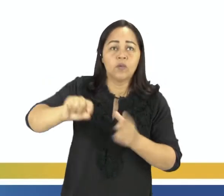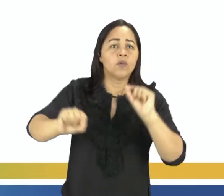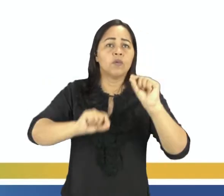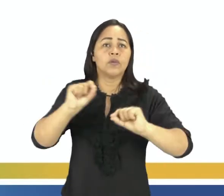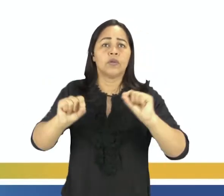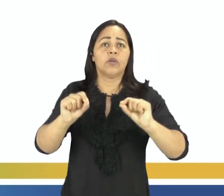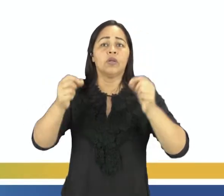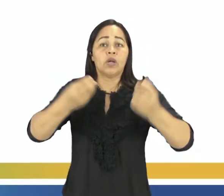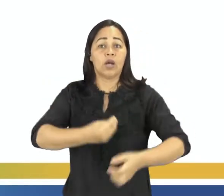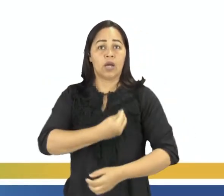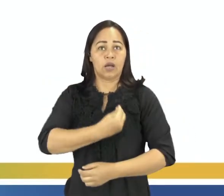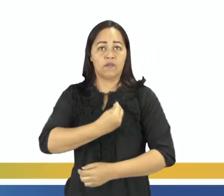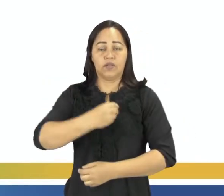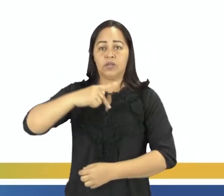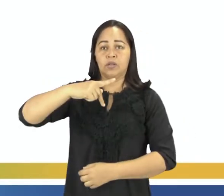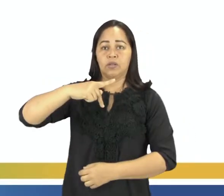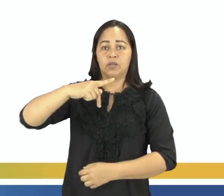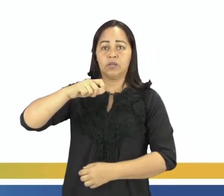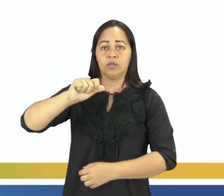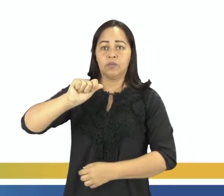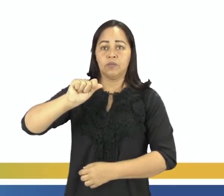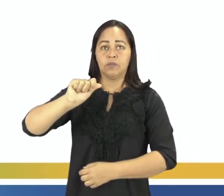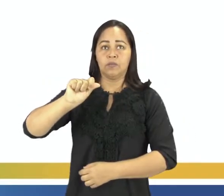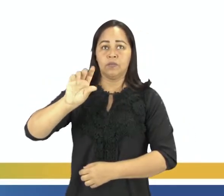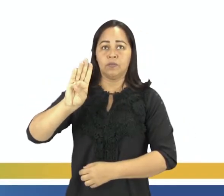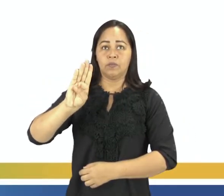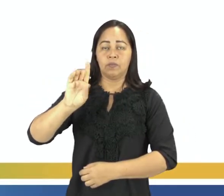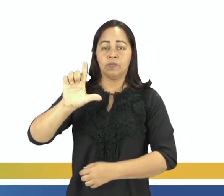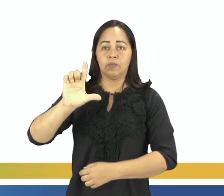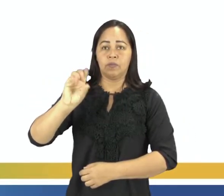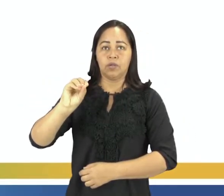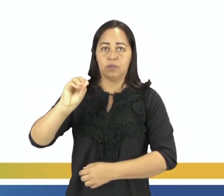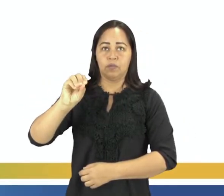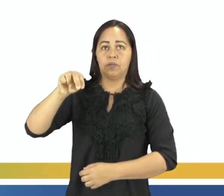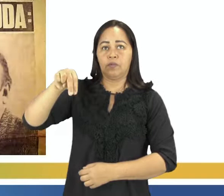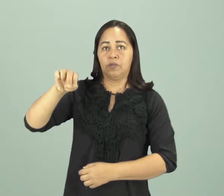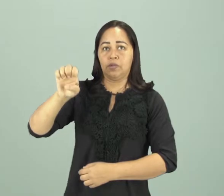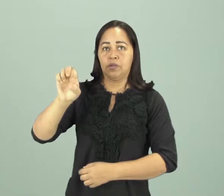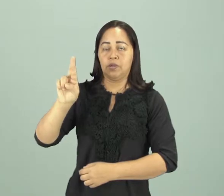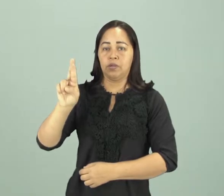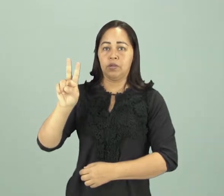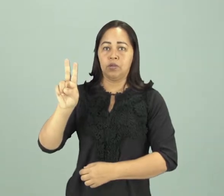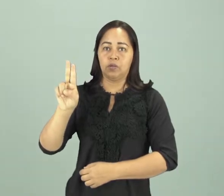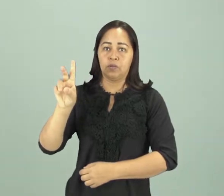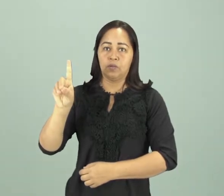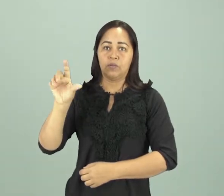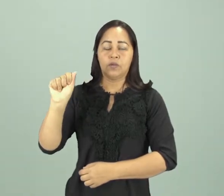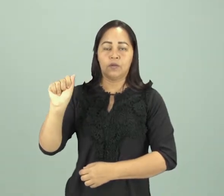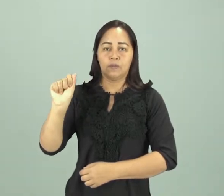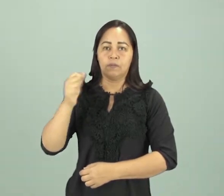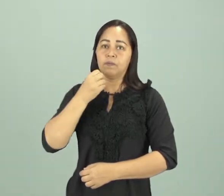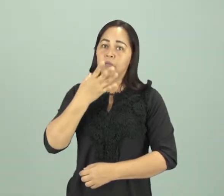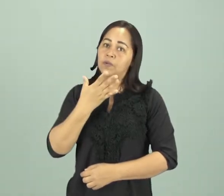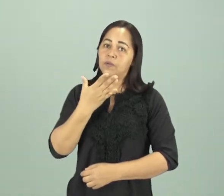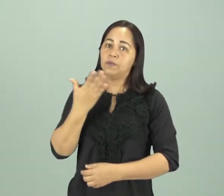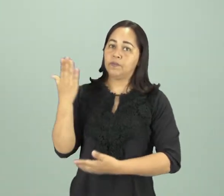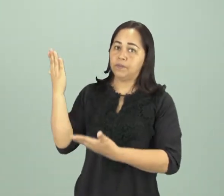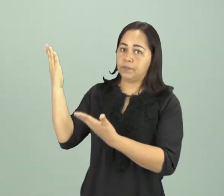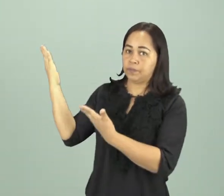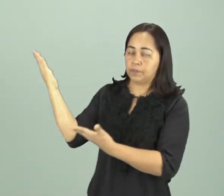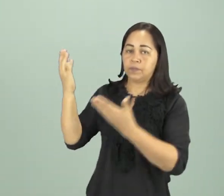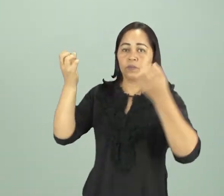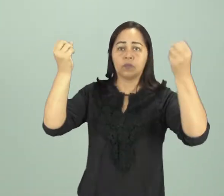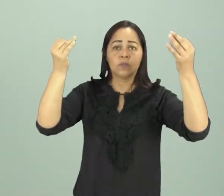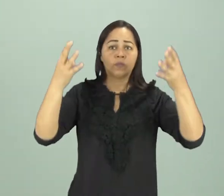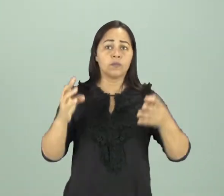serão as obras e a história de Pablo Neruda. Bom, nesse primeiro momento, nós vamos falar um